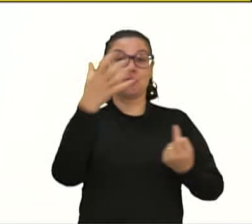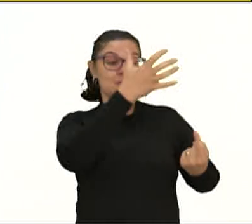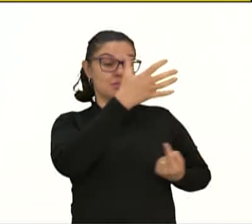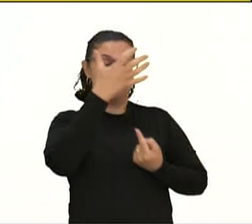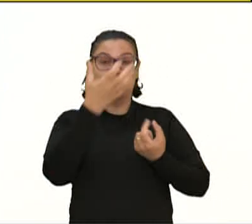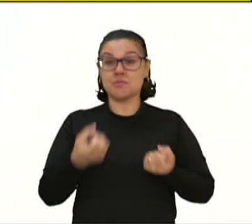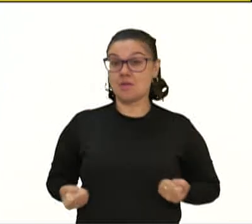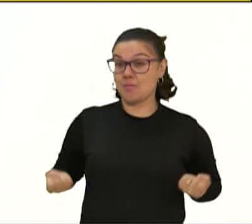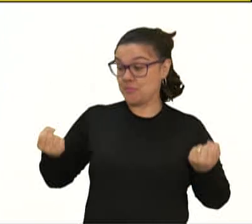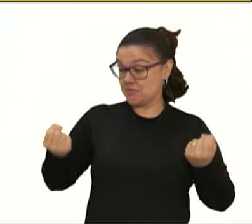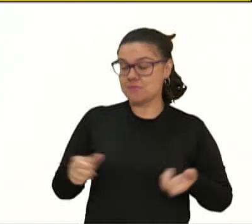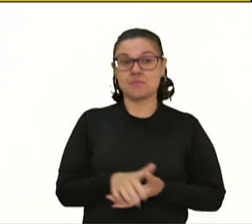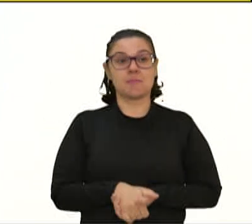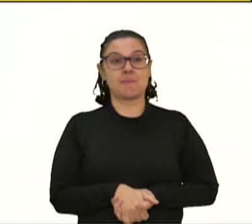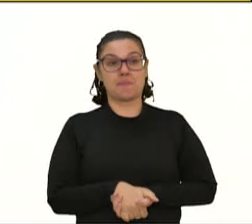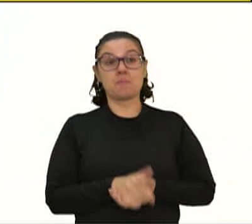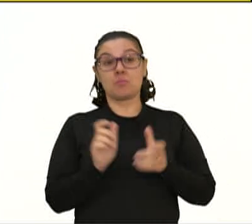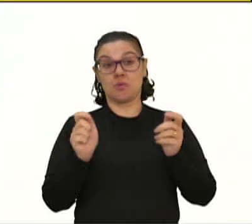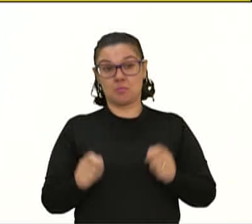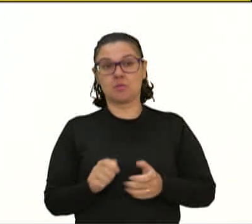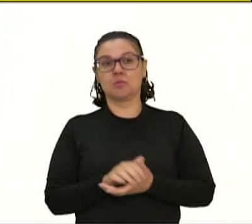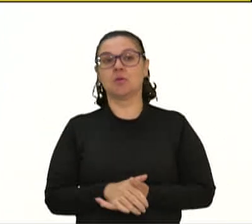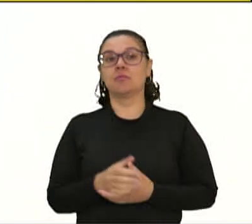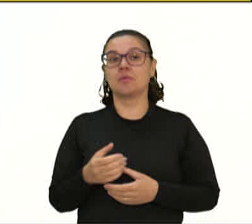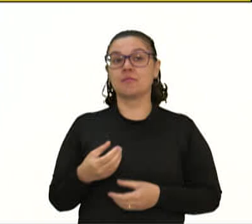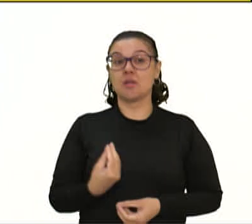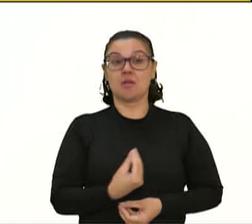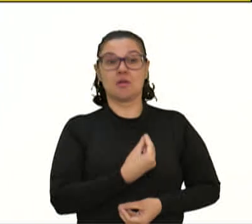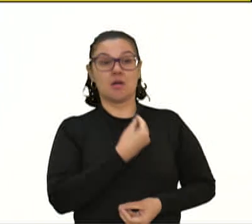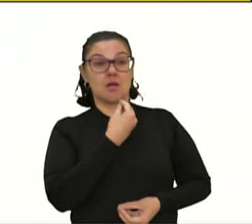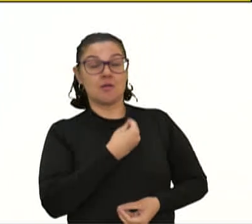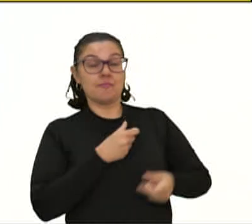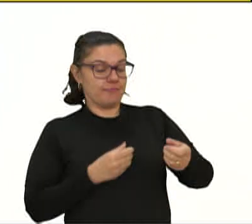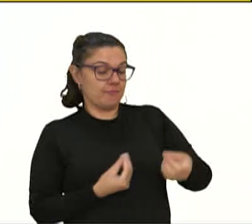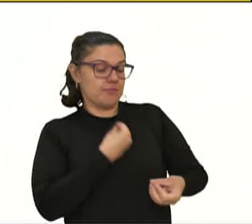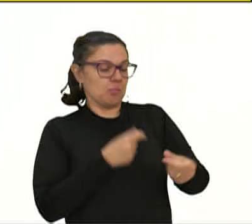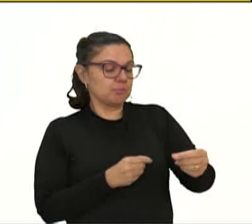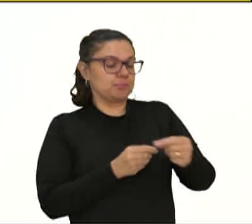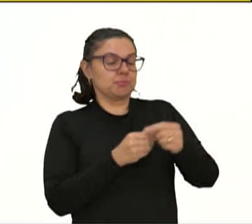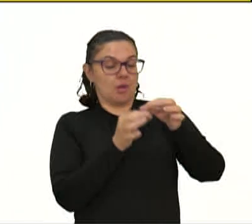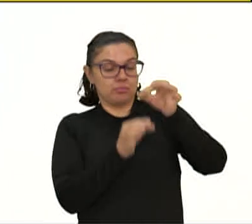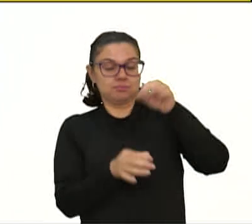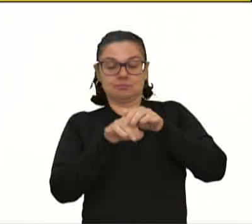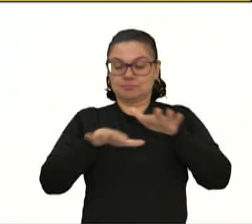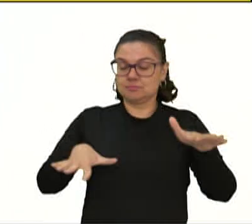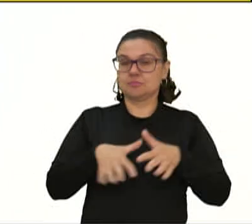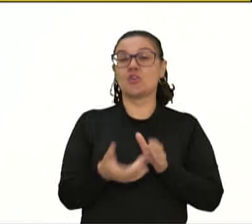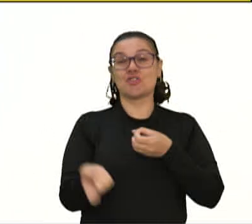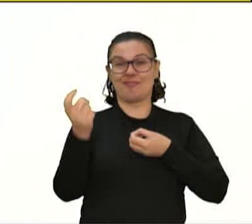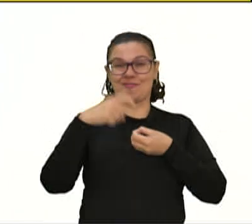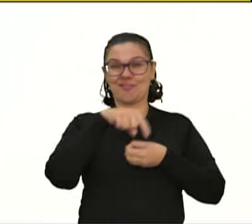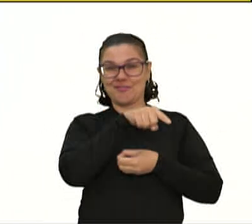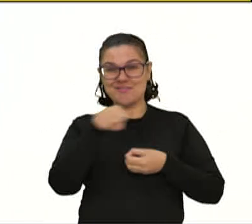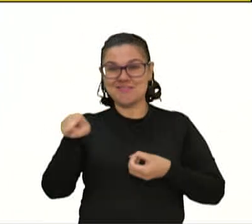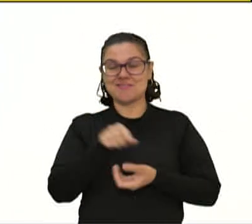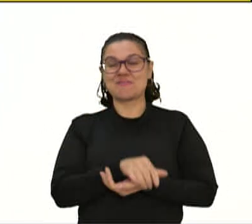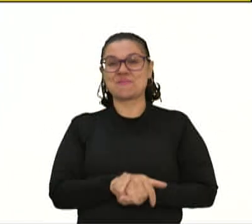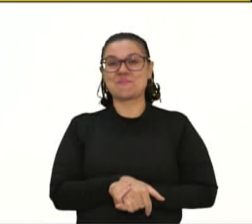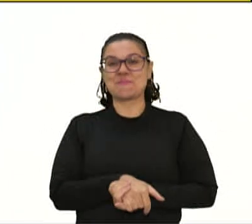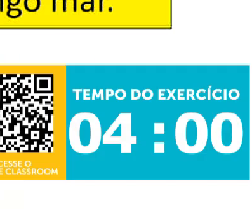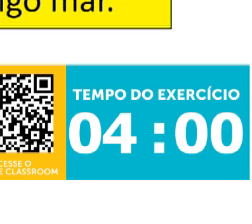velas, muitos remos. A possibilidade da letra B é curta vida, longo mar. Respondam aí rapidinho, eu já volto com vocês.